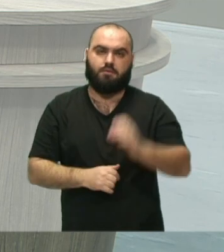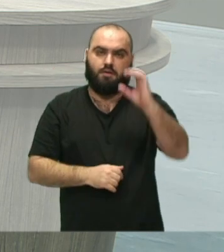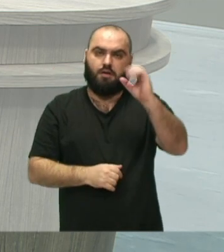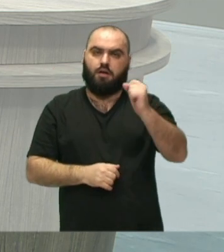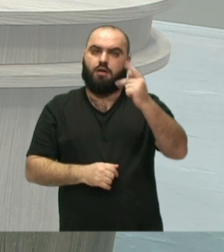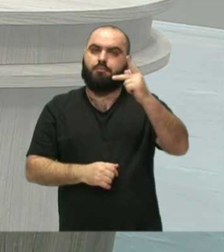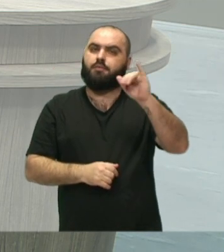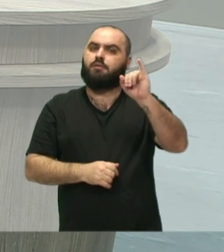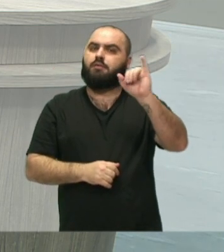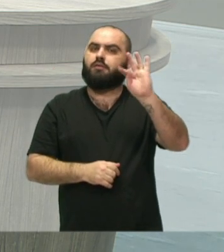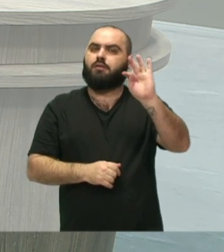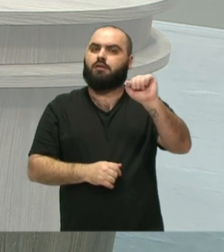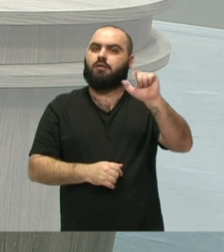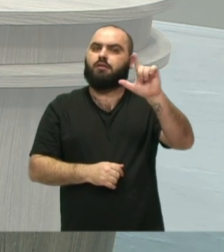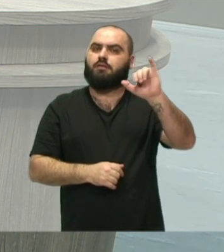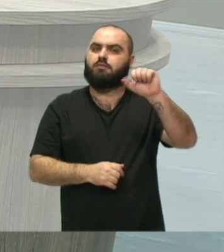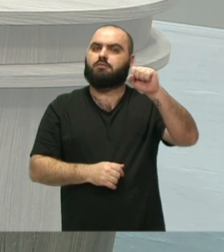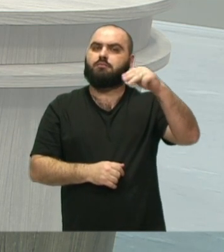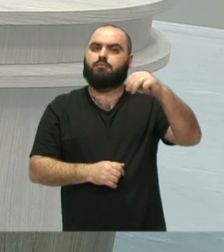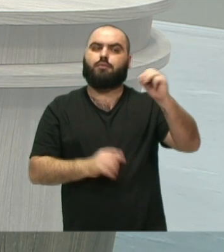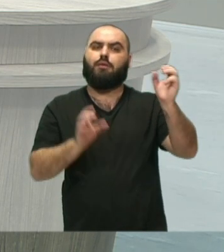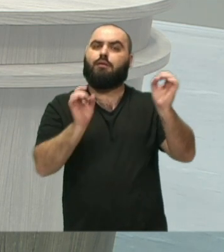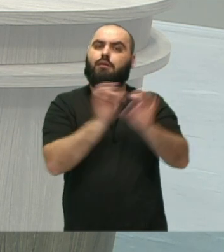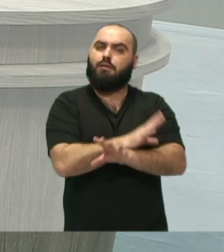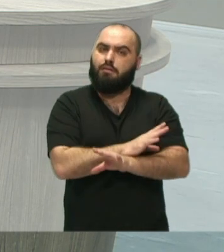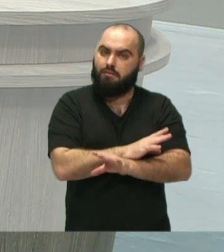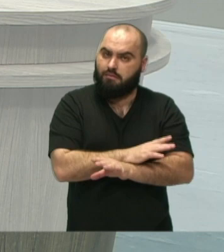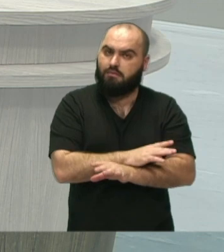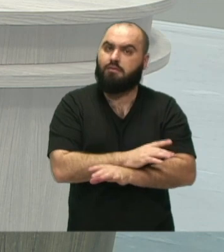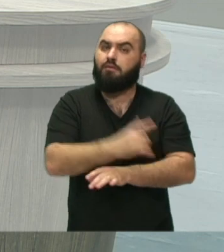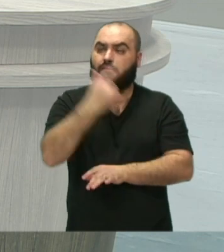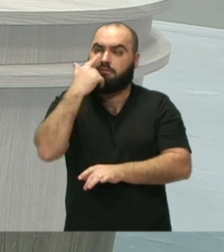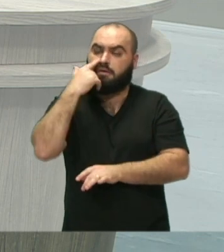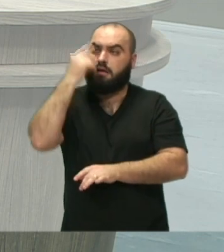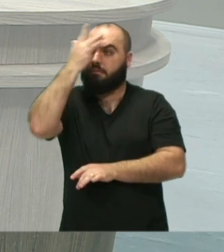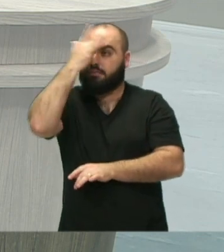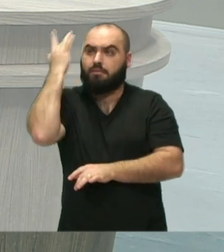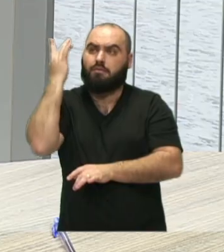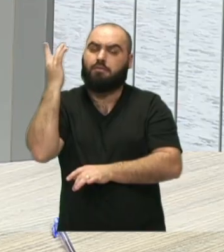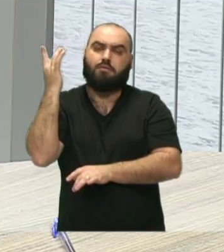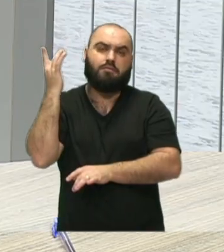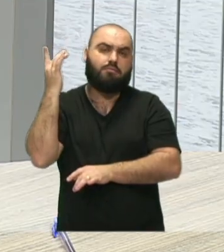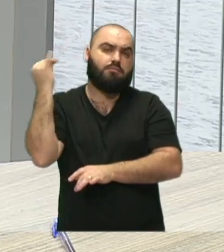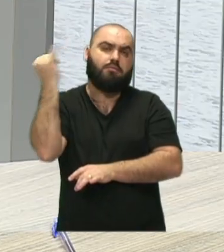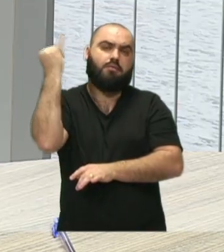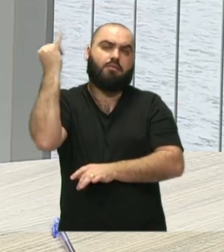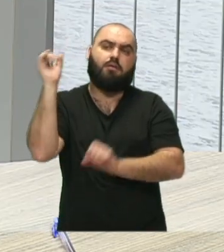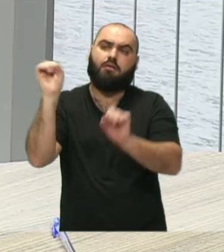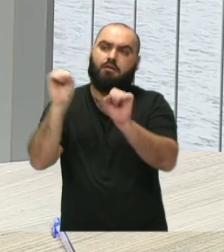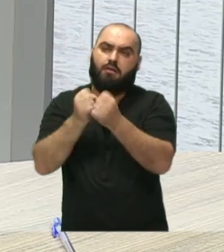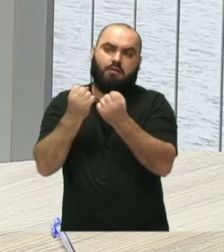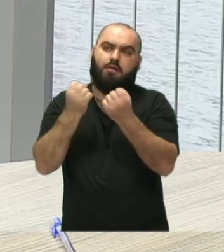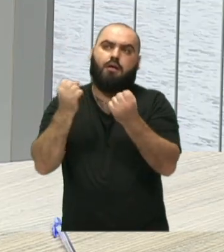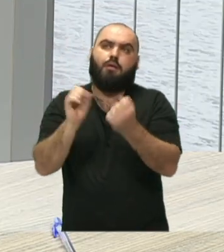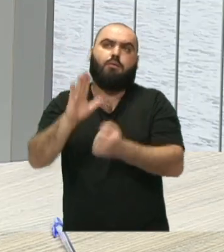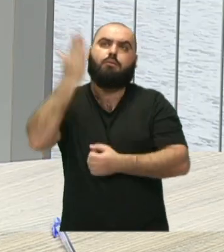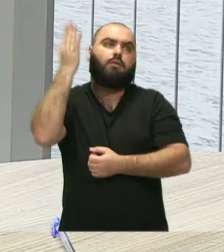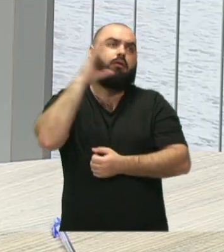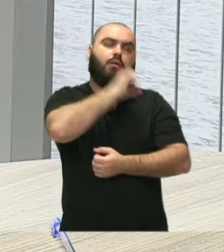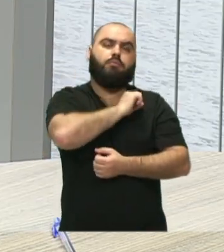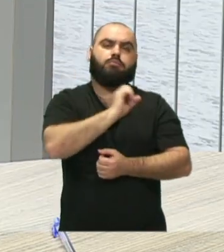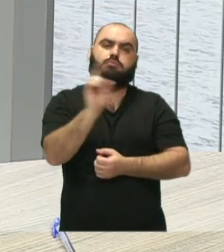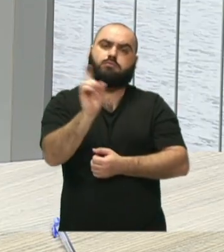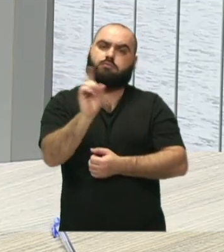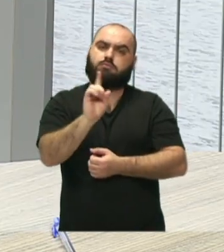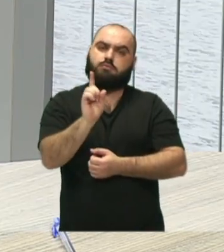si mesmo, e aí nós vemos as crises mundiais, as quebras de bolsa, as pessoas acham que essas coisas acontecem ao acaso. Então, se as relações de poder